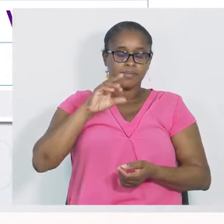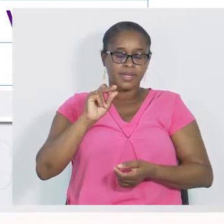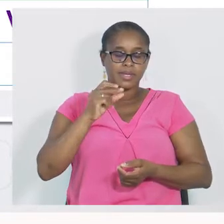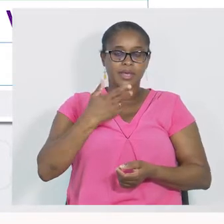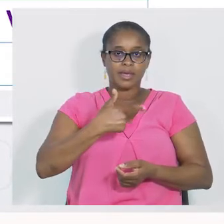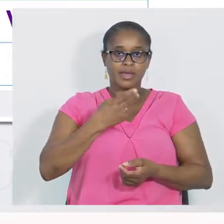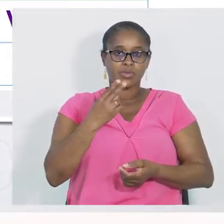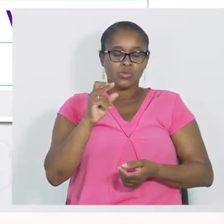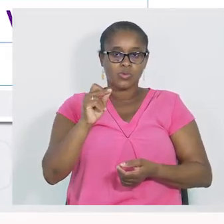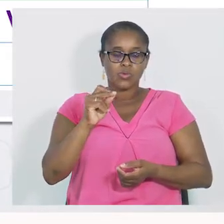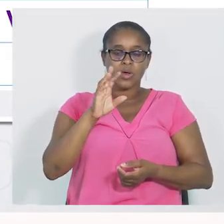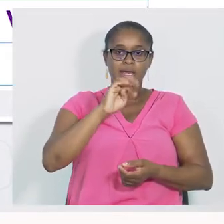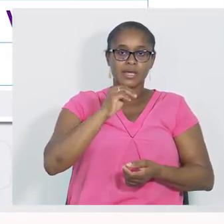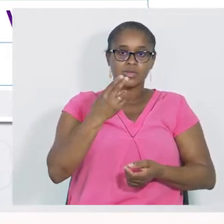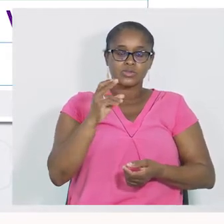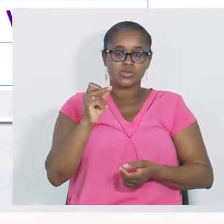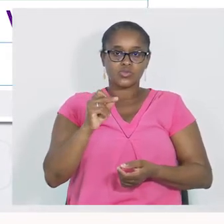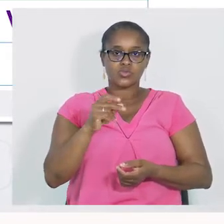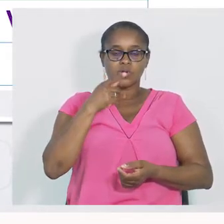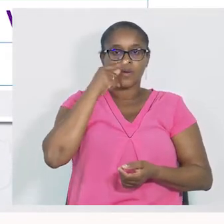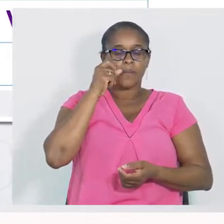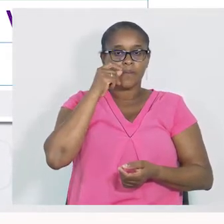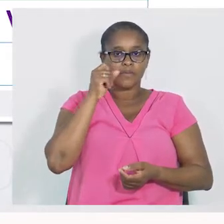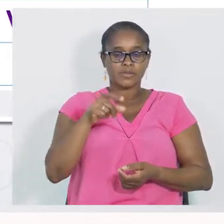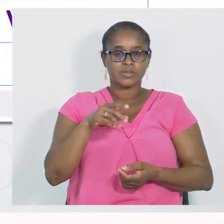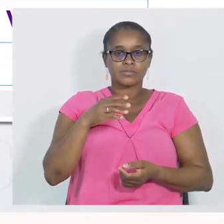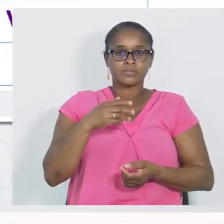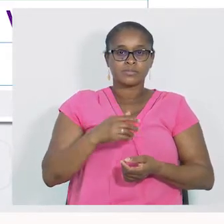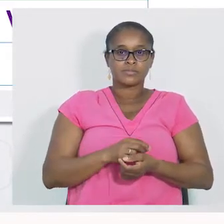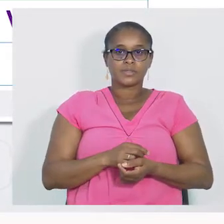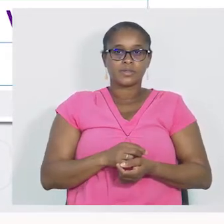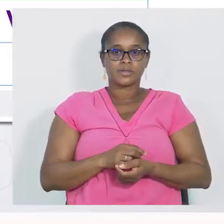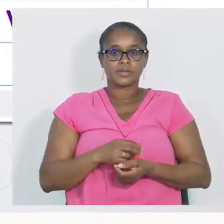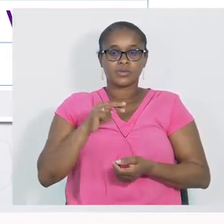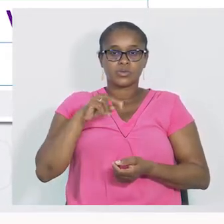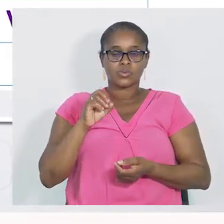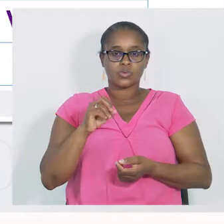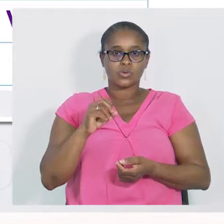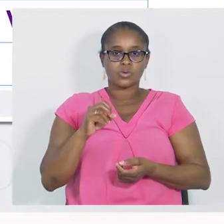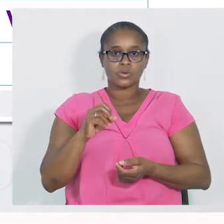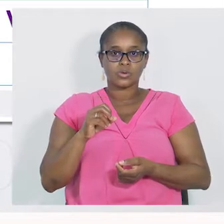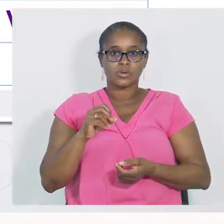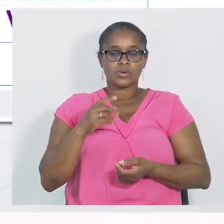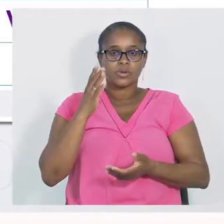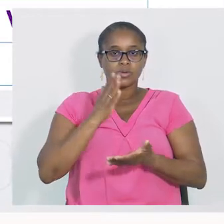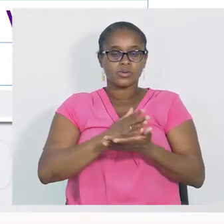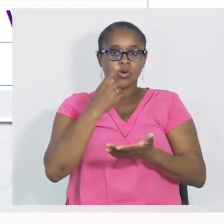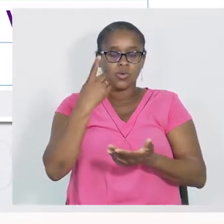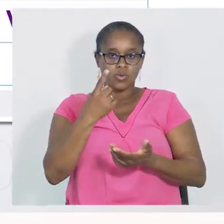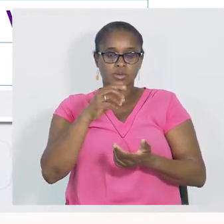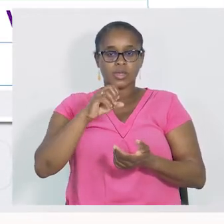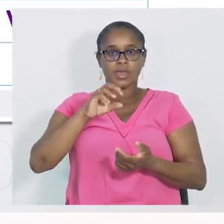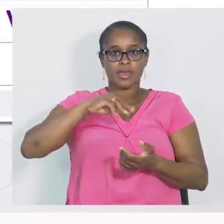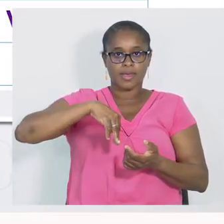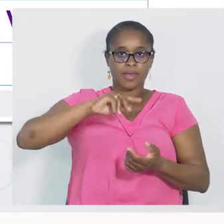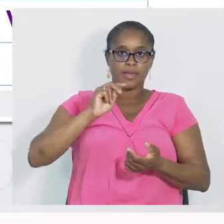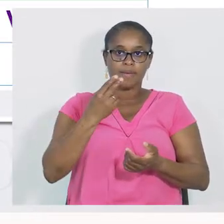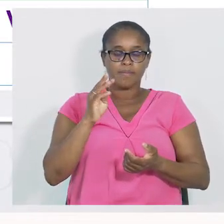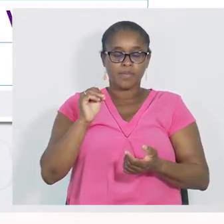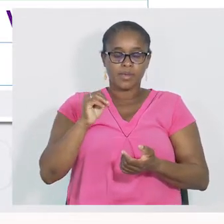O meu irmão. Concorda em gênero e número. As minhas irmãs, está no